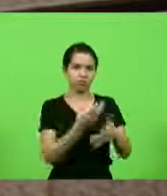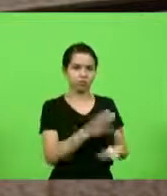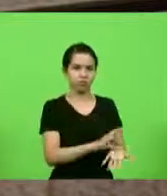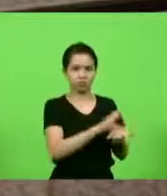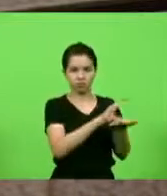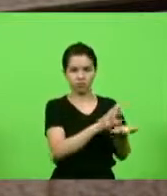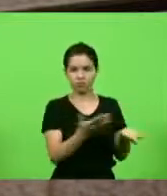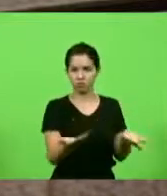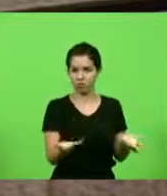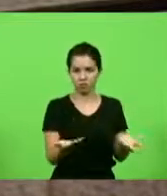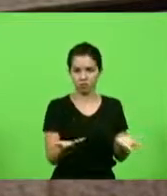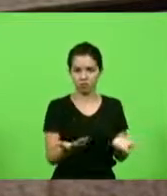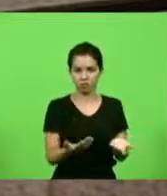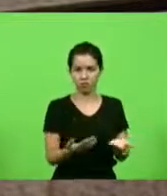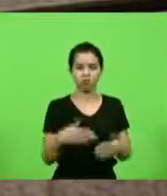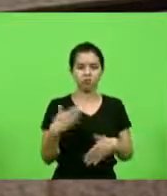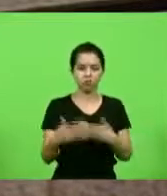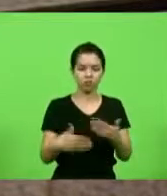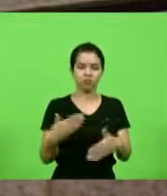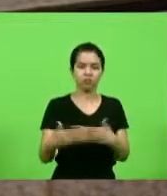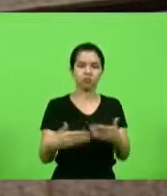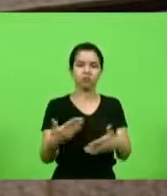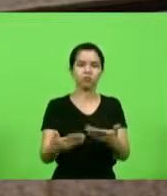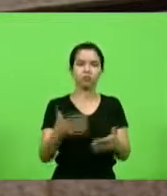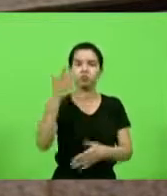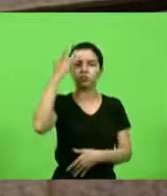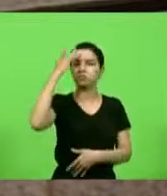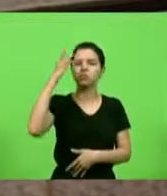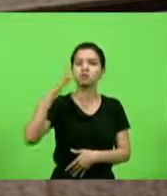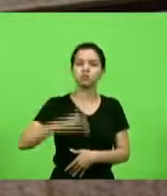conselhos, conselhos. E, no final das contas, você não sabe